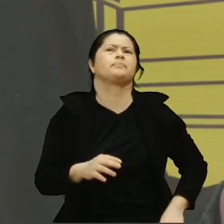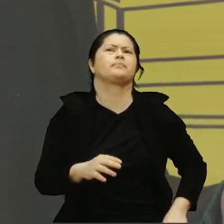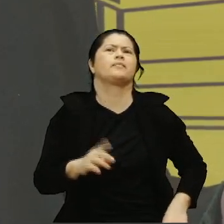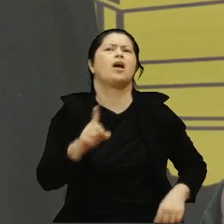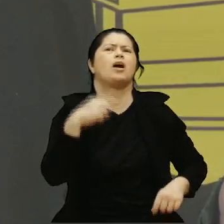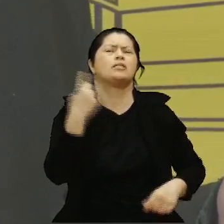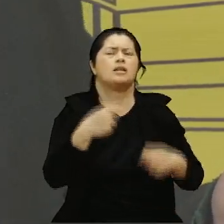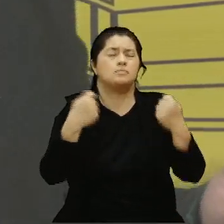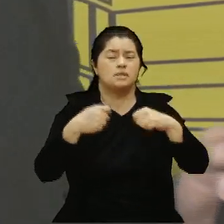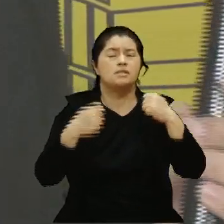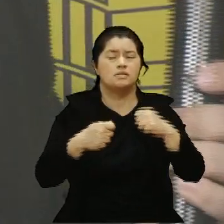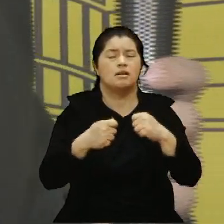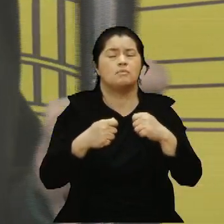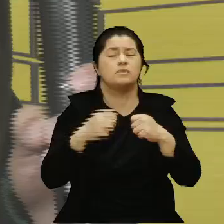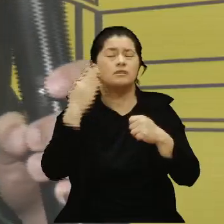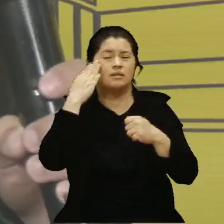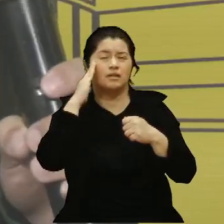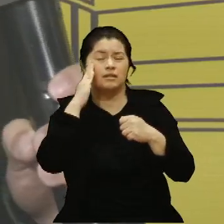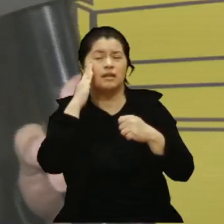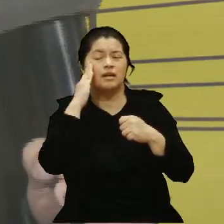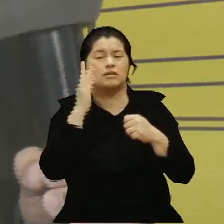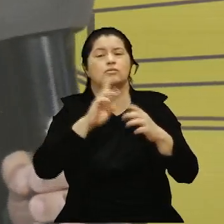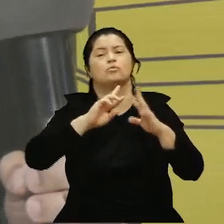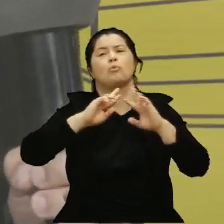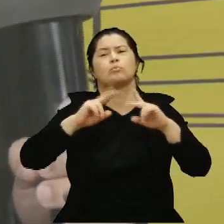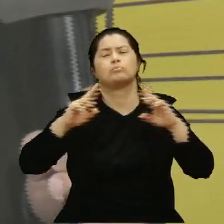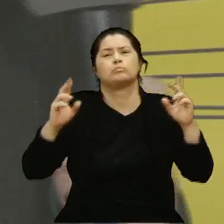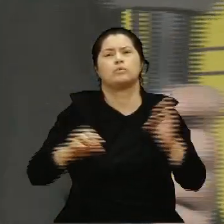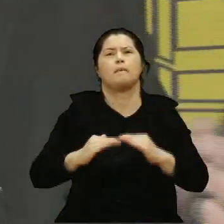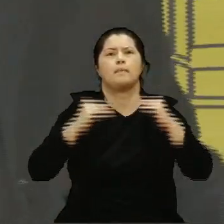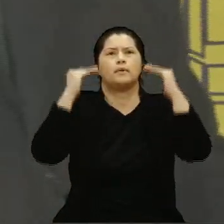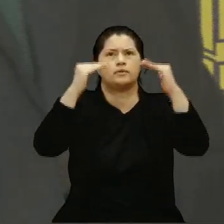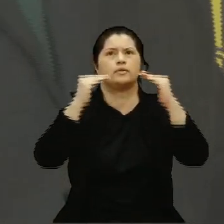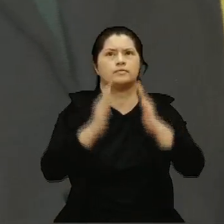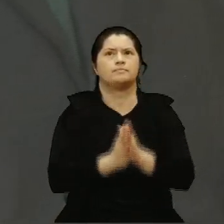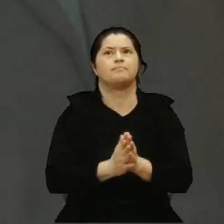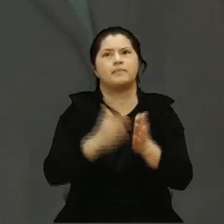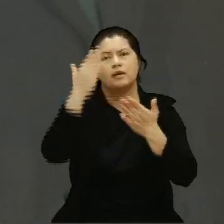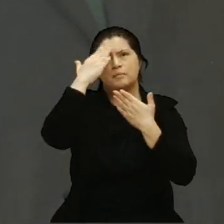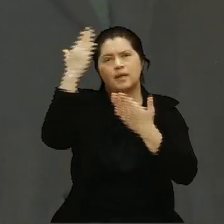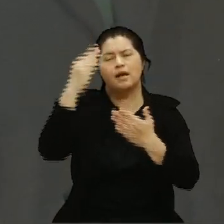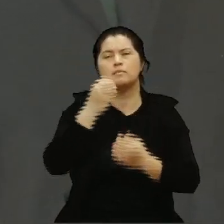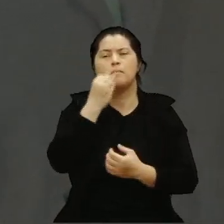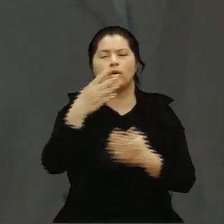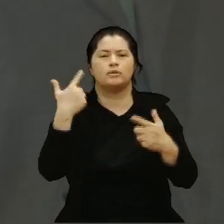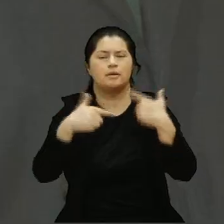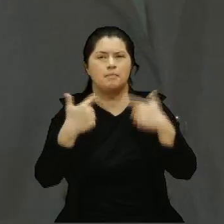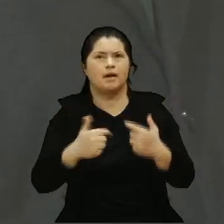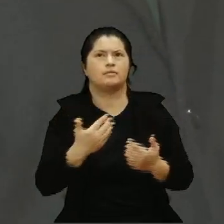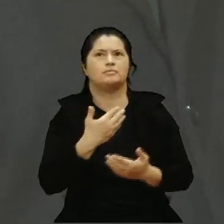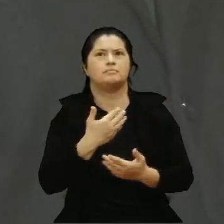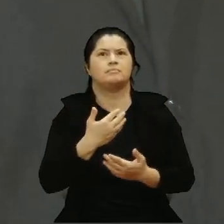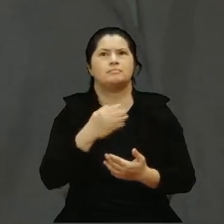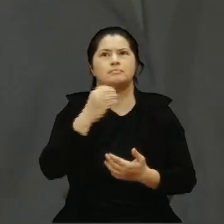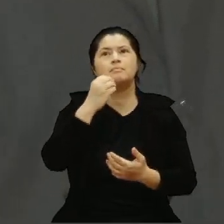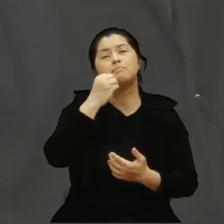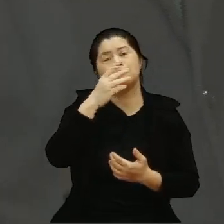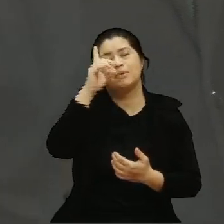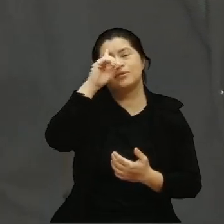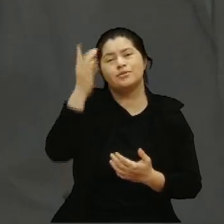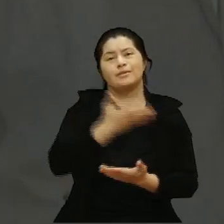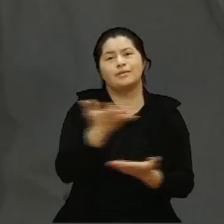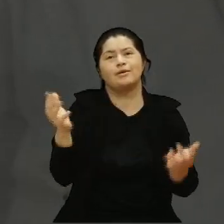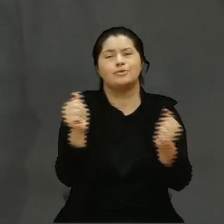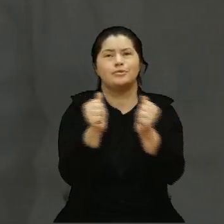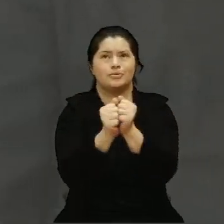realmente cada vez maiores. Vereadora, obrigado pela sua participação e um bom trabalho. Um bom trabalho, um bom dia a todos. Estamos juntos